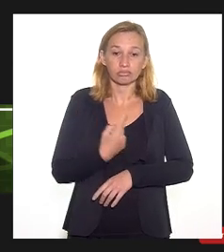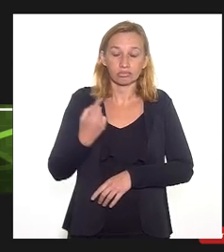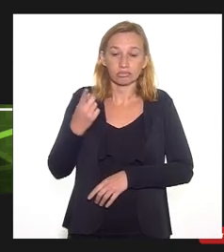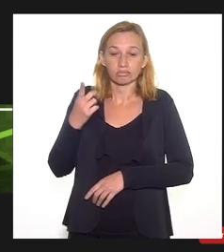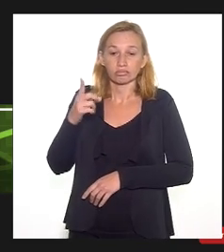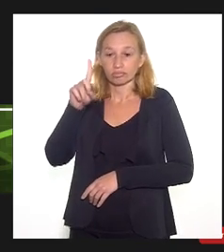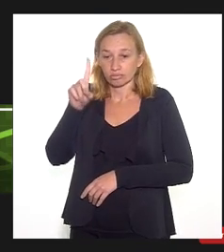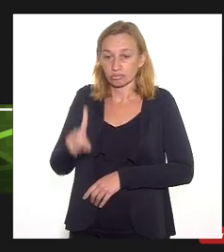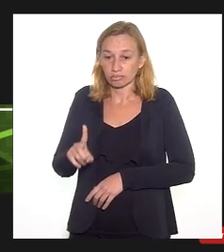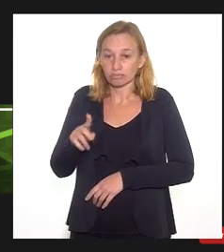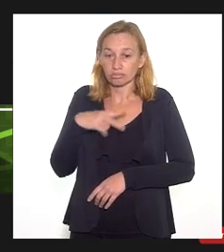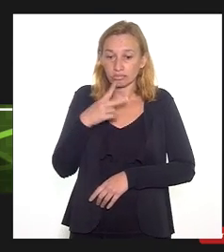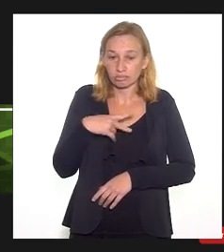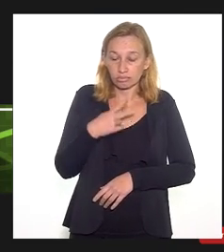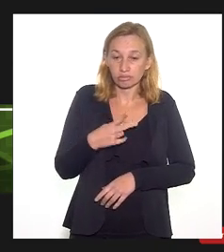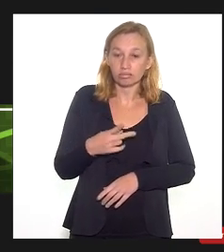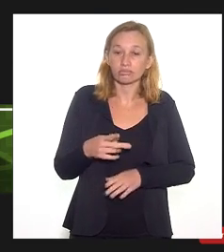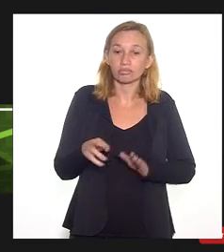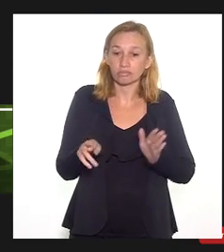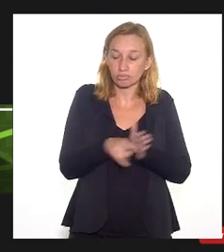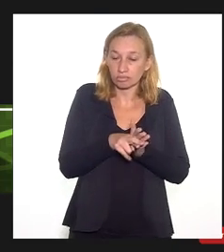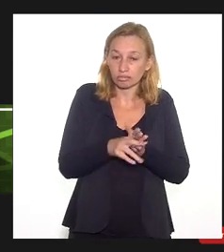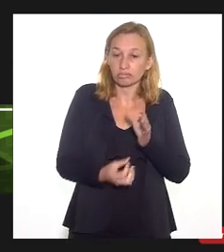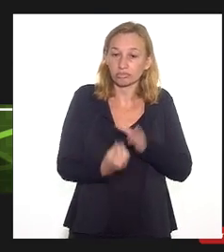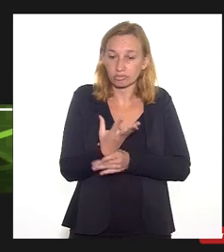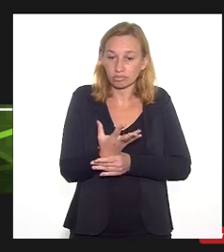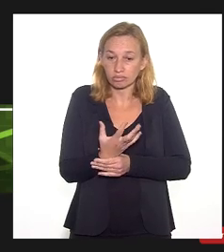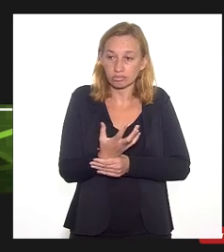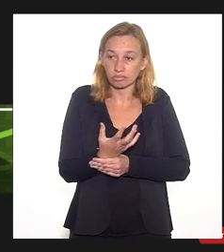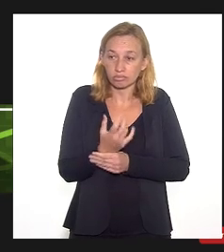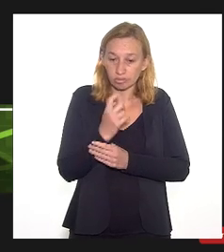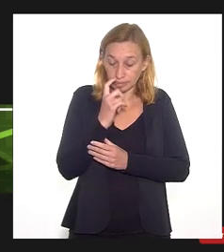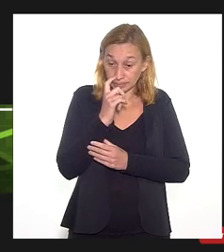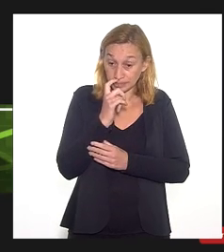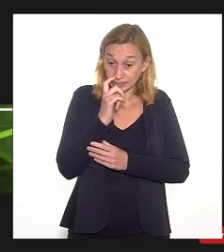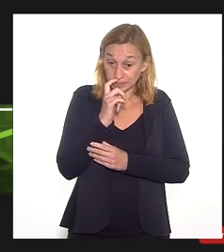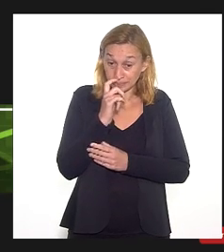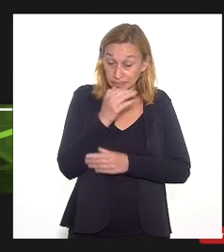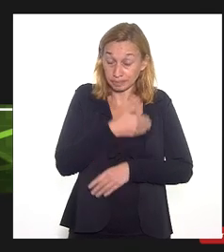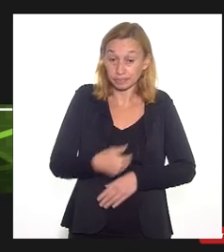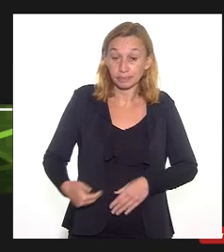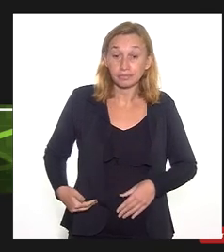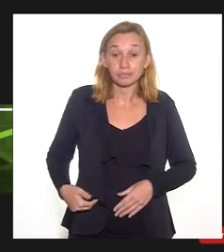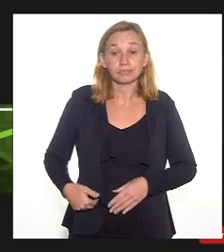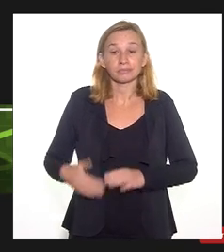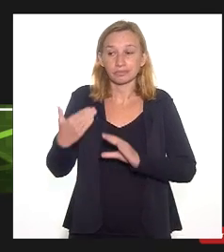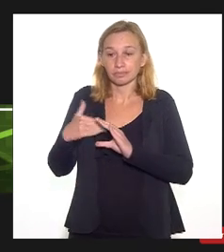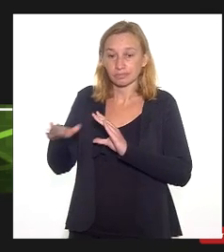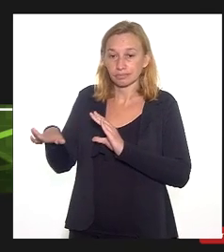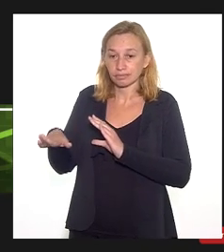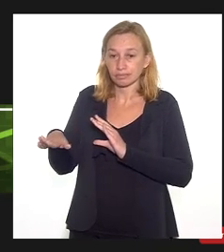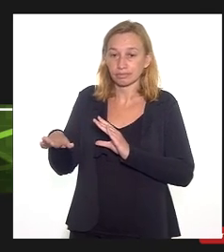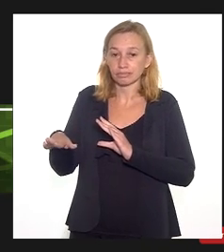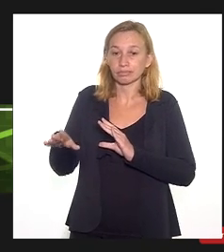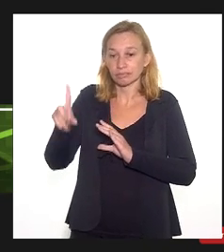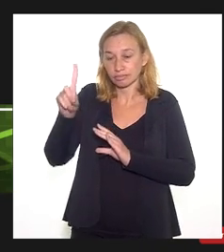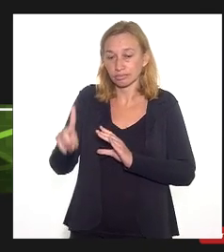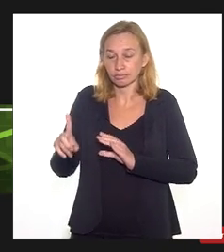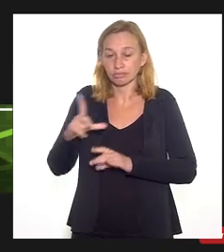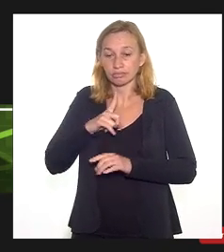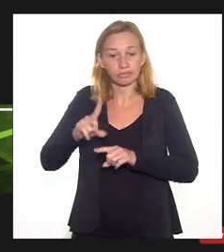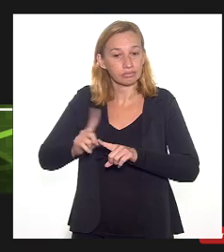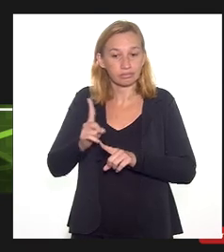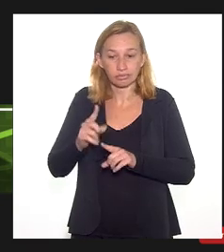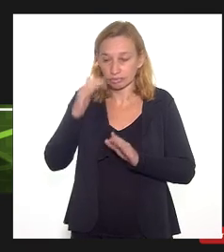resolução e isso foi para o governo e o governo disse que tinha direito porém